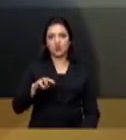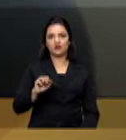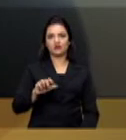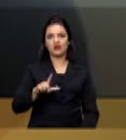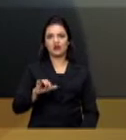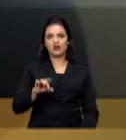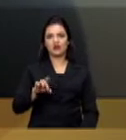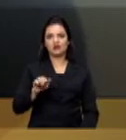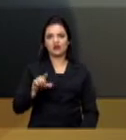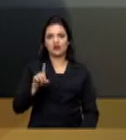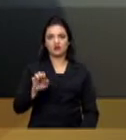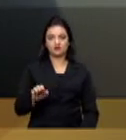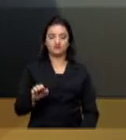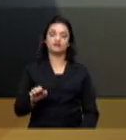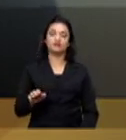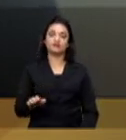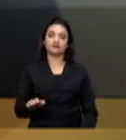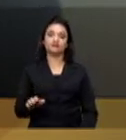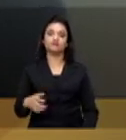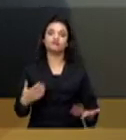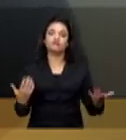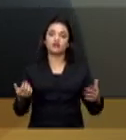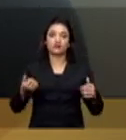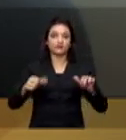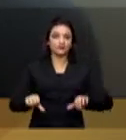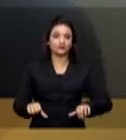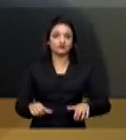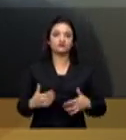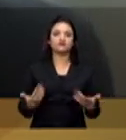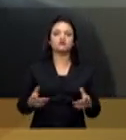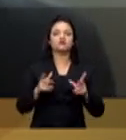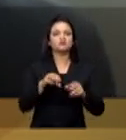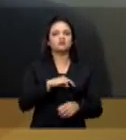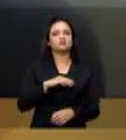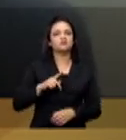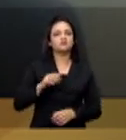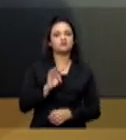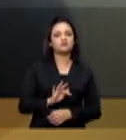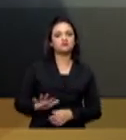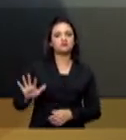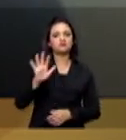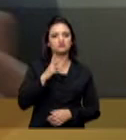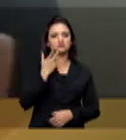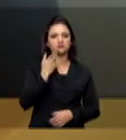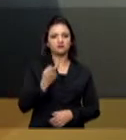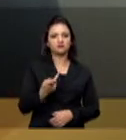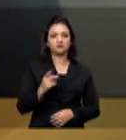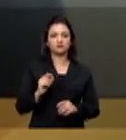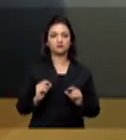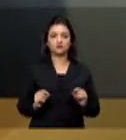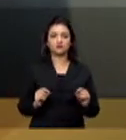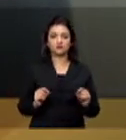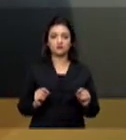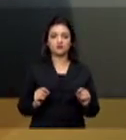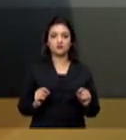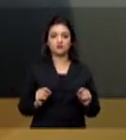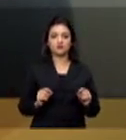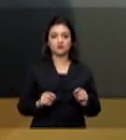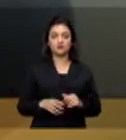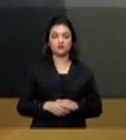de acordo com a manifestação do Ministério Público Federal, do eminente Procurador-Geral da República, no sentido de que